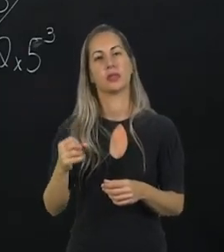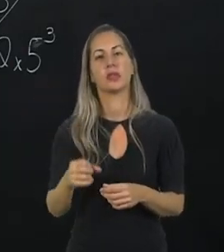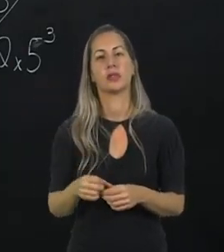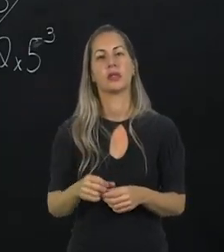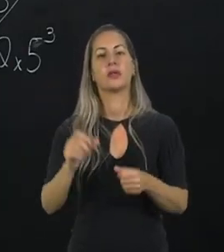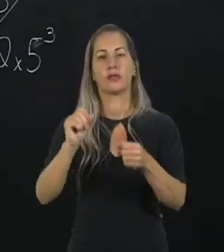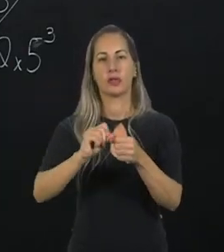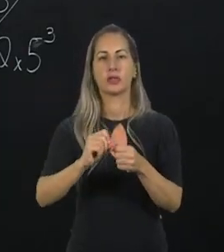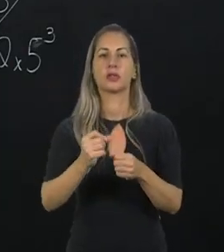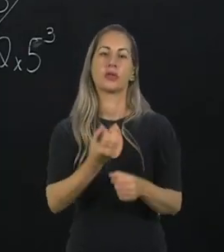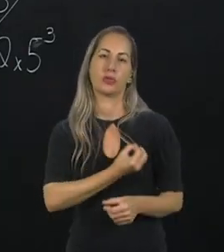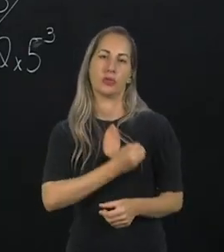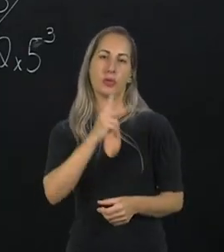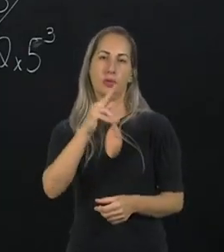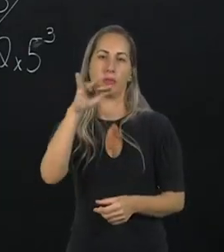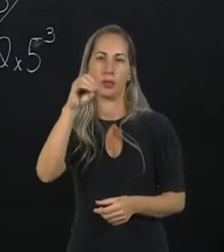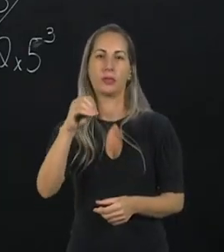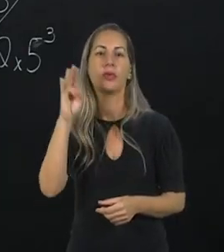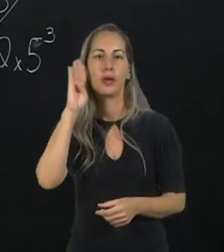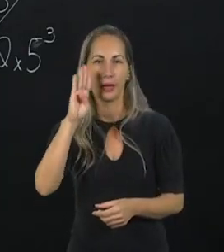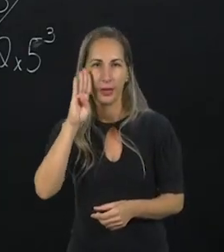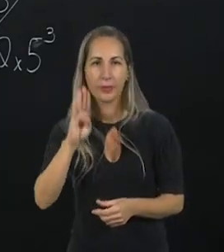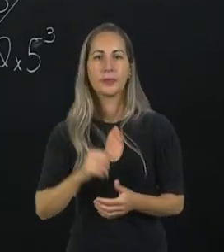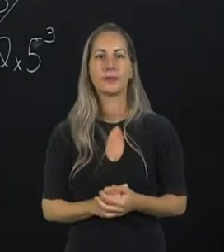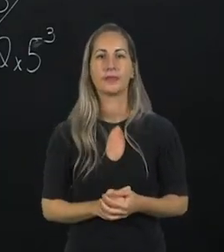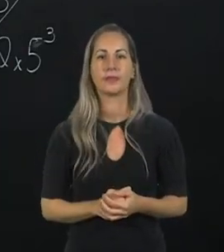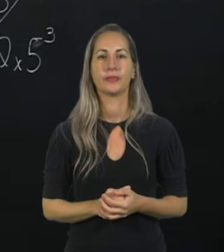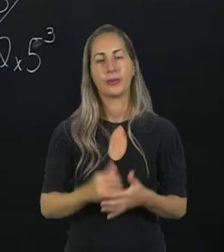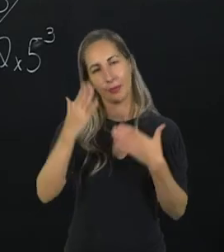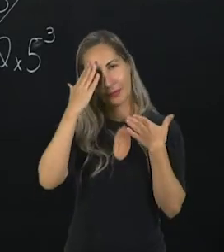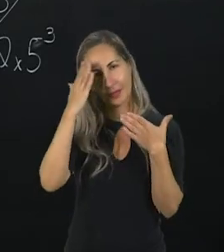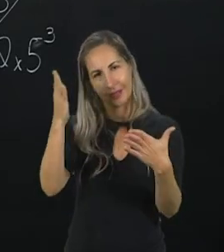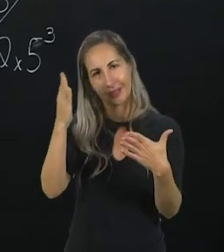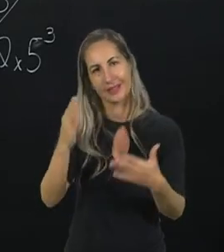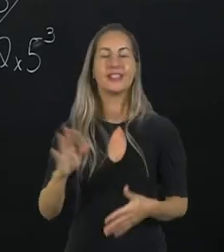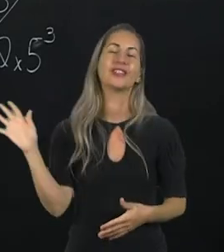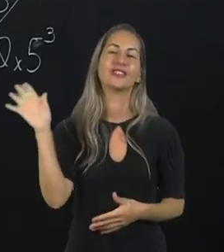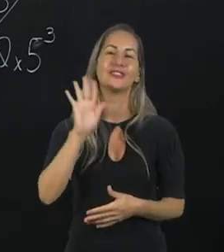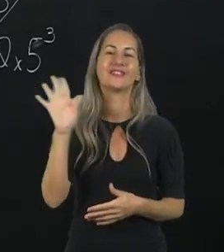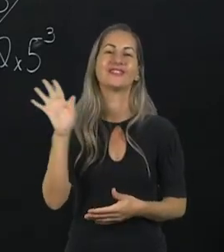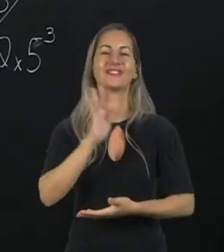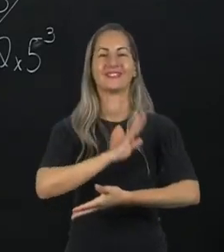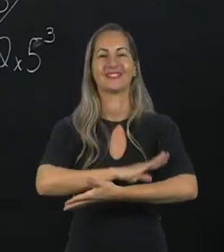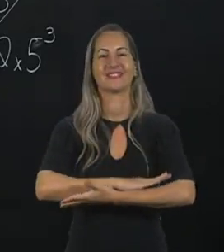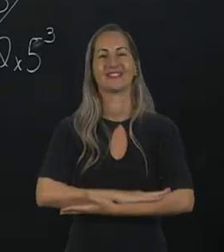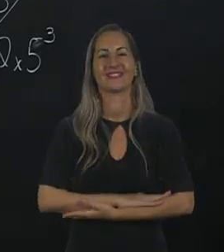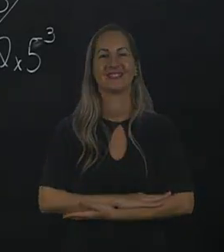utilização desses números primos. Legal, pessoal? Então, muito obrigado e tchau.